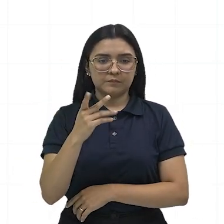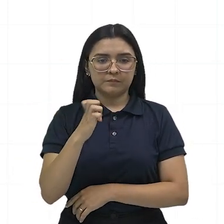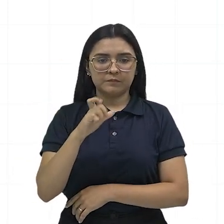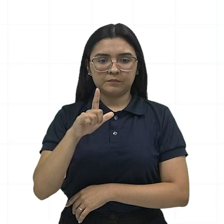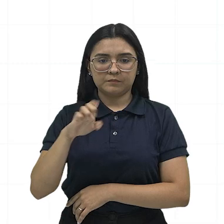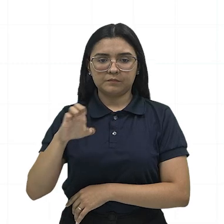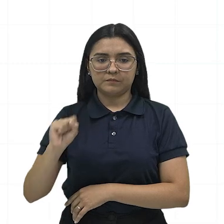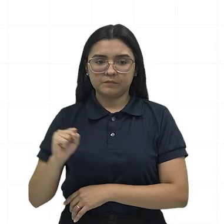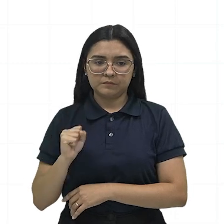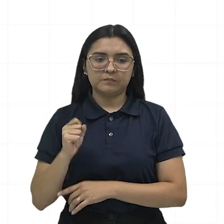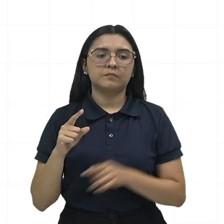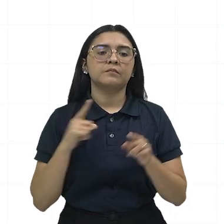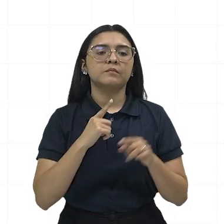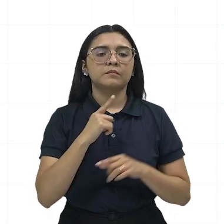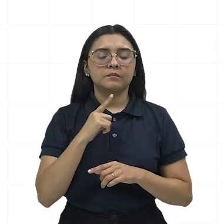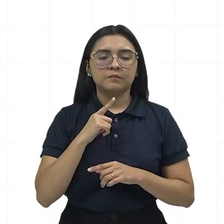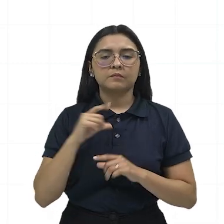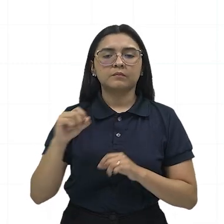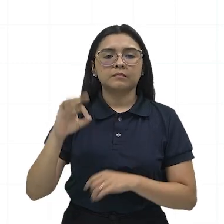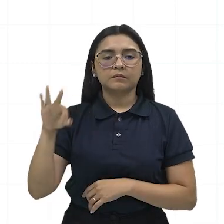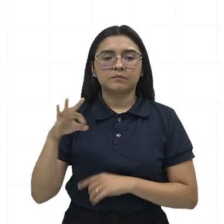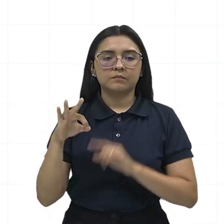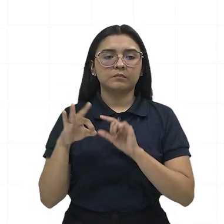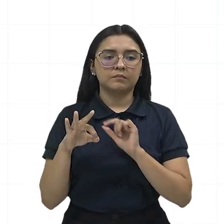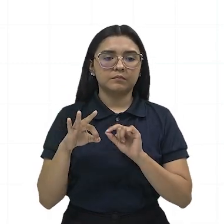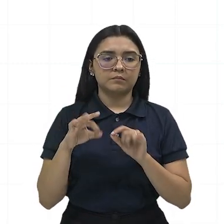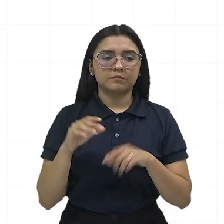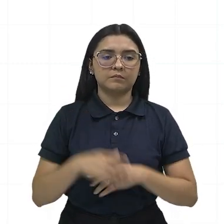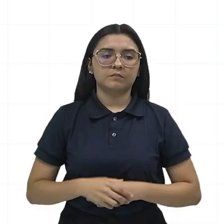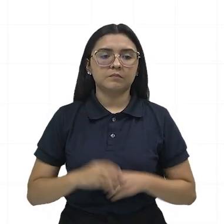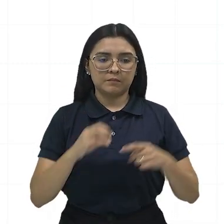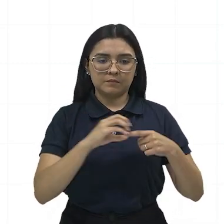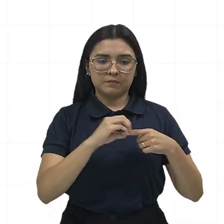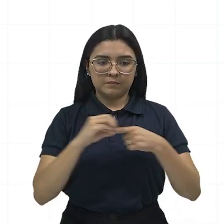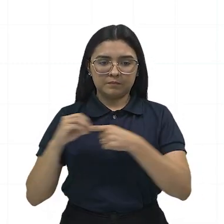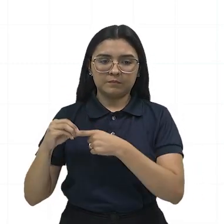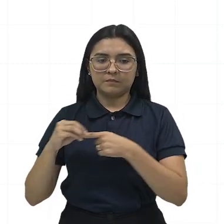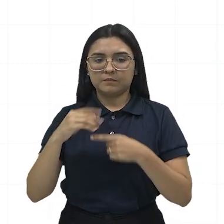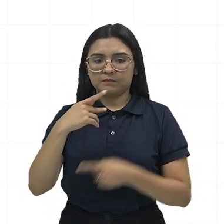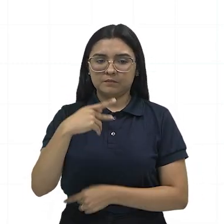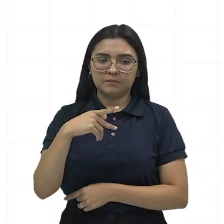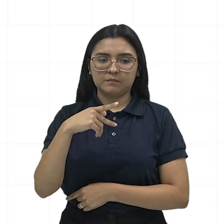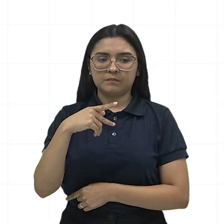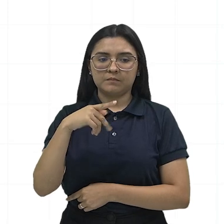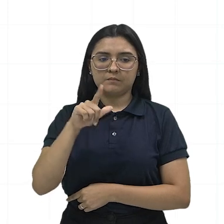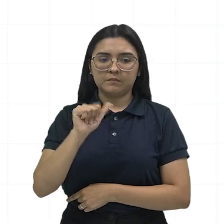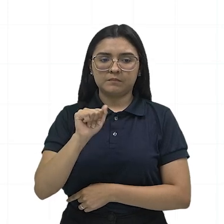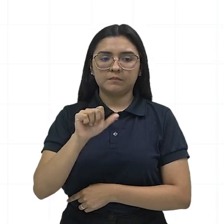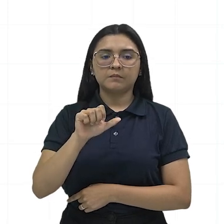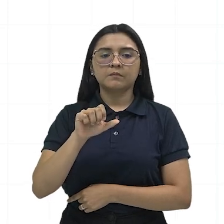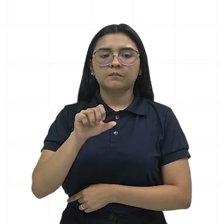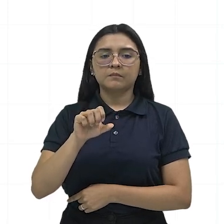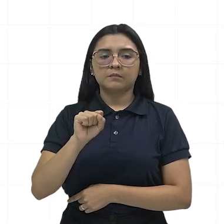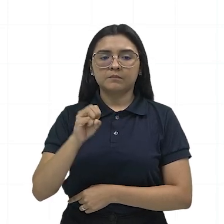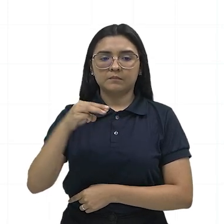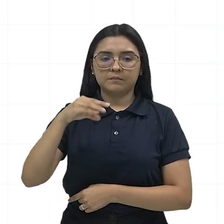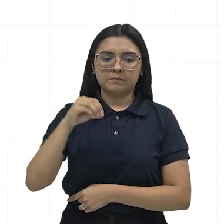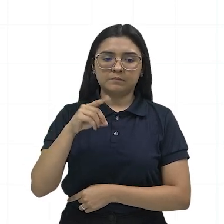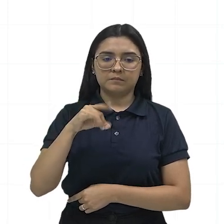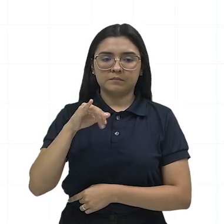com protozoário do gênero Plasmodium. E aí a gente já percebe uma